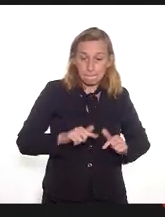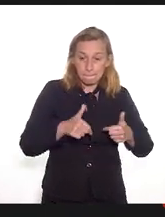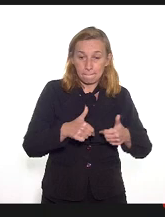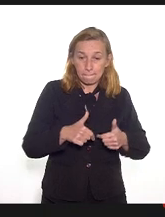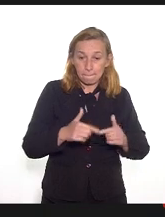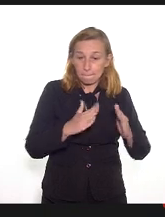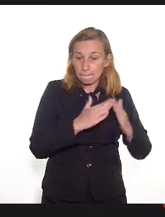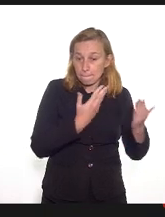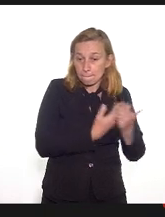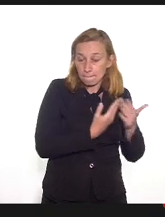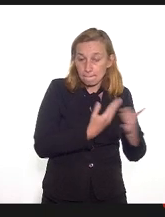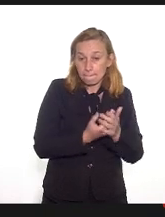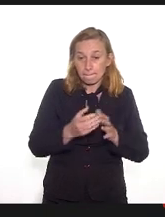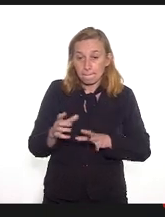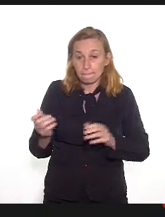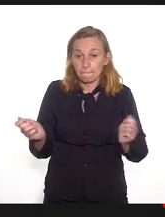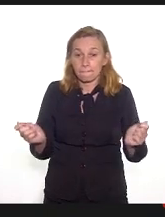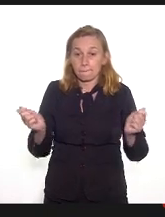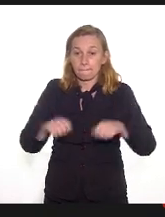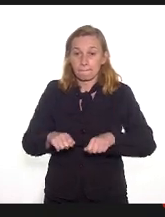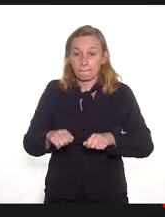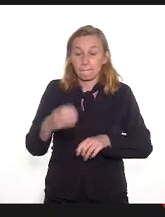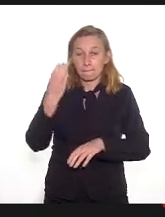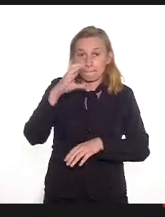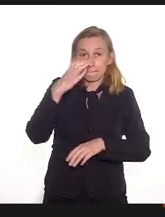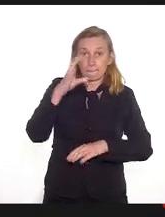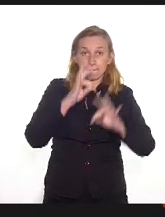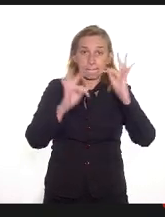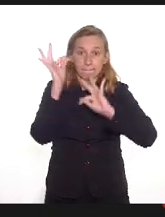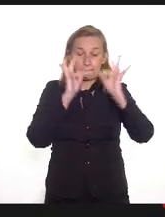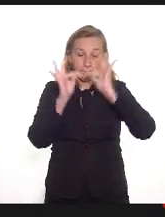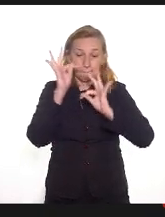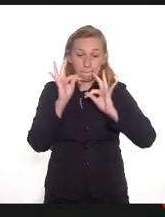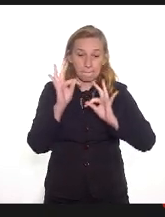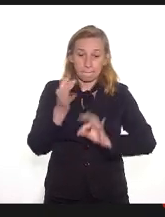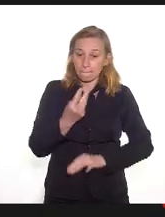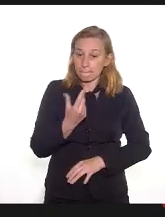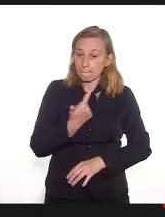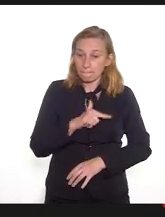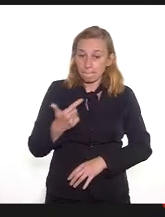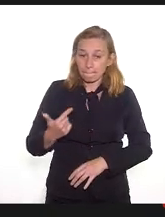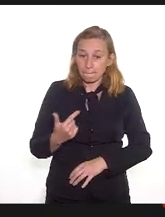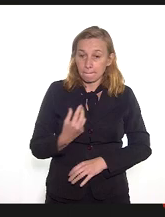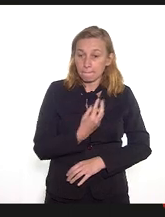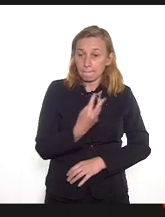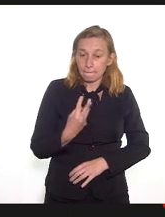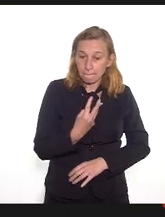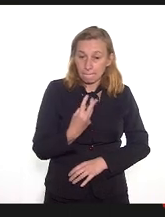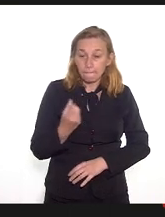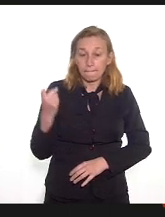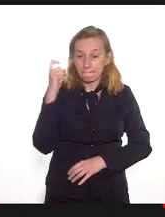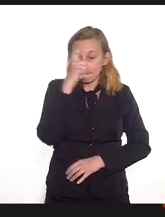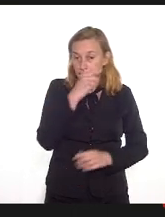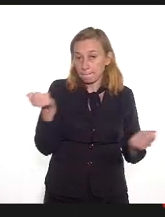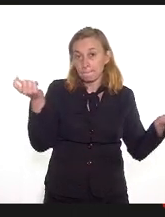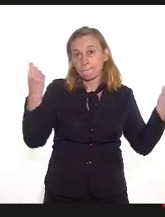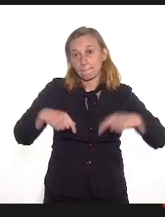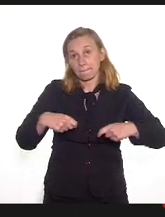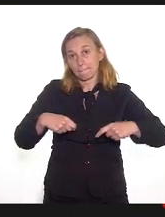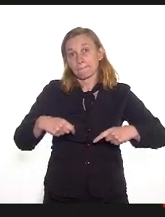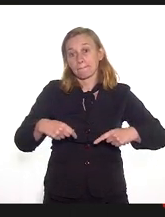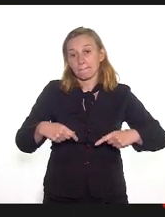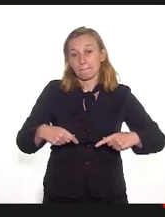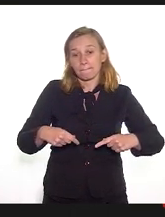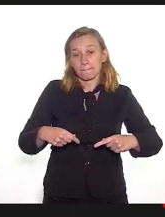escola, capacitação e ciência e tecnologia. Sem esse binômio, é muito difícil competir